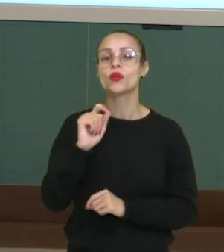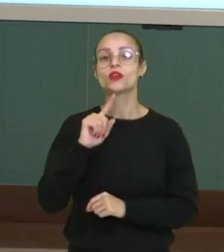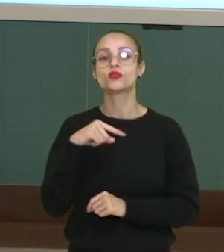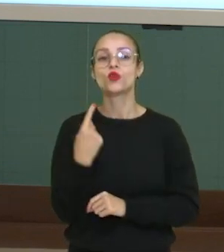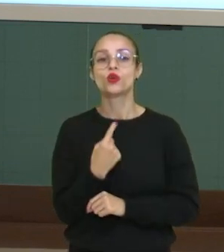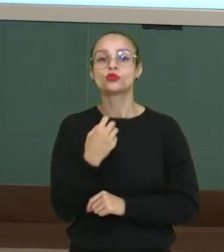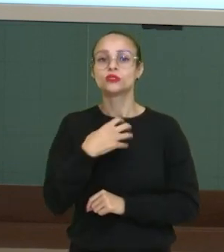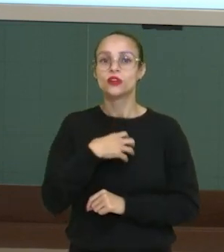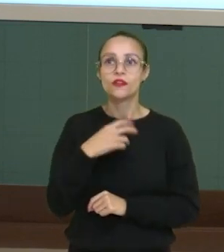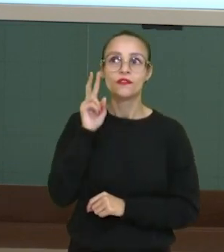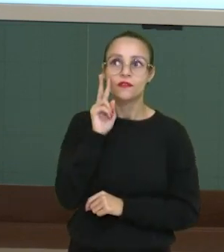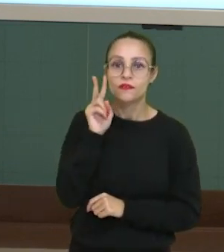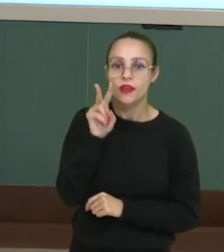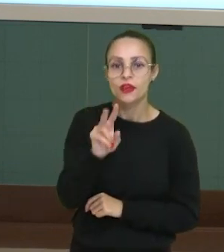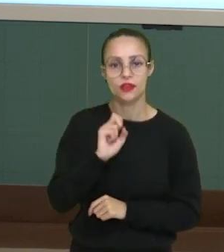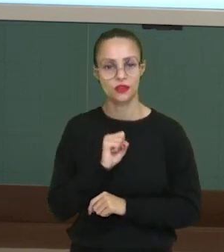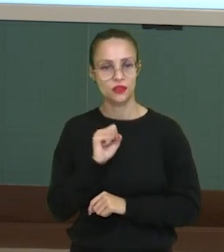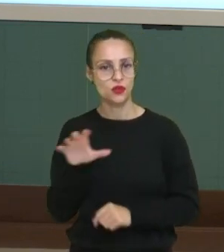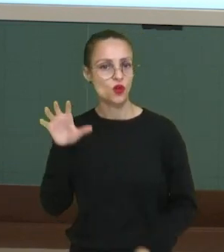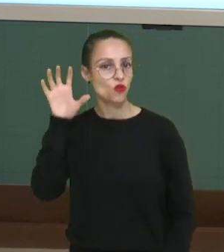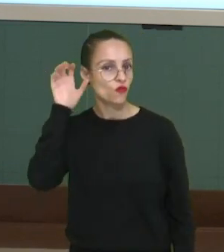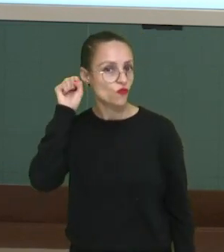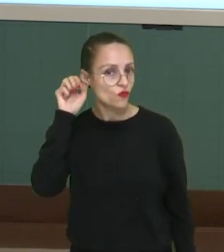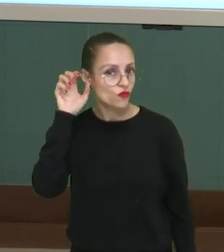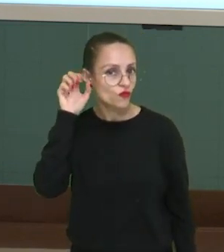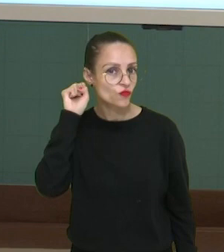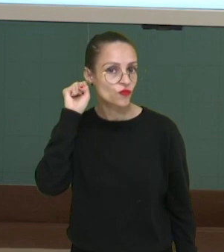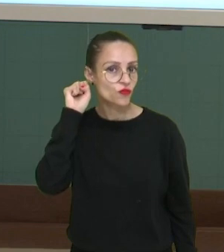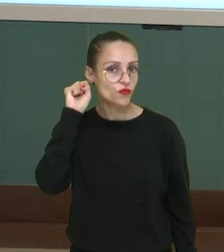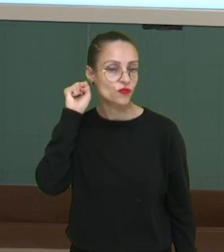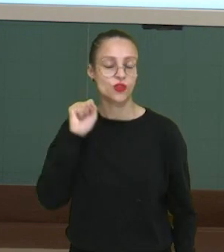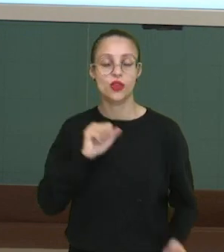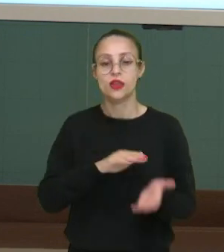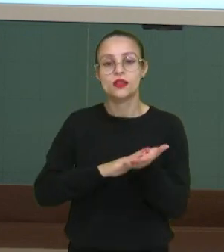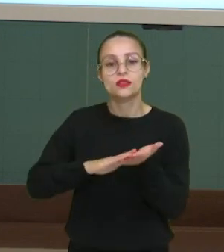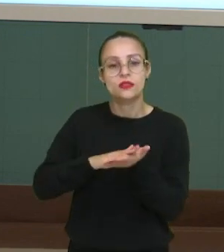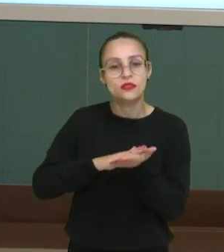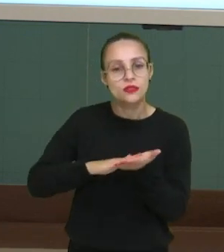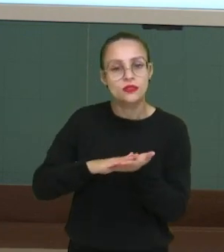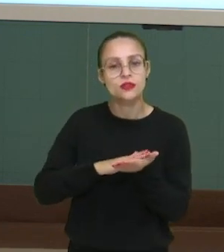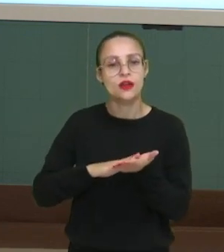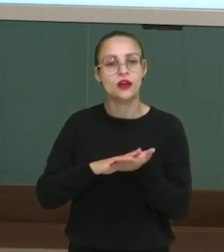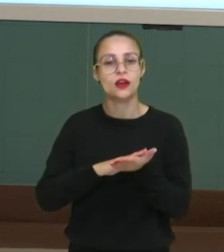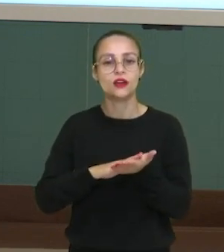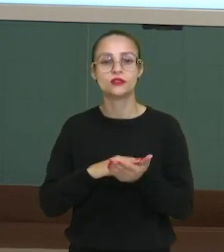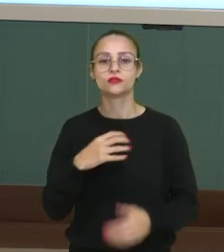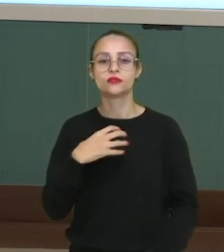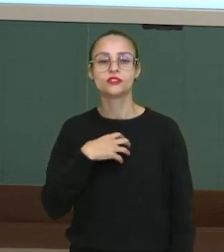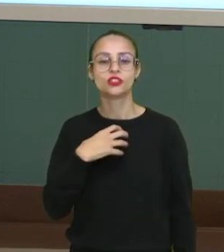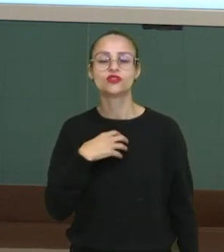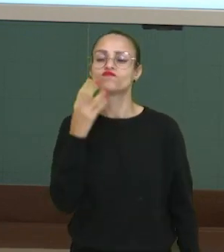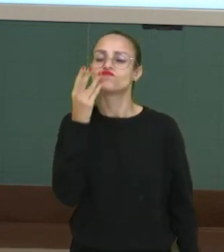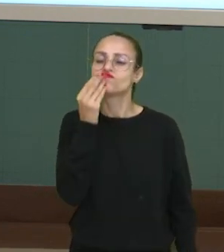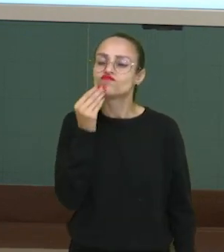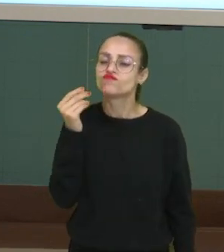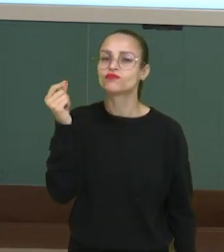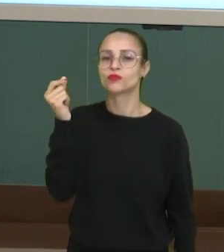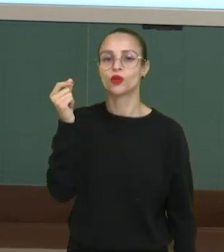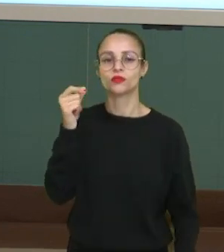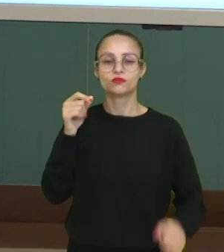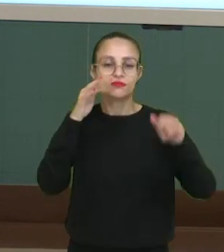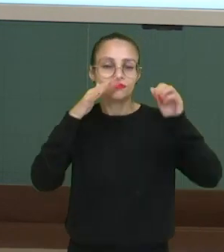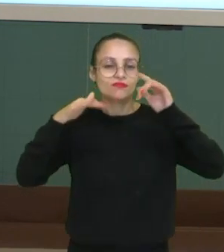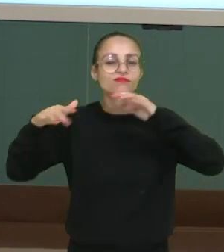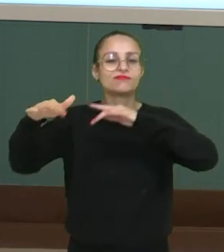sentidos: ver, ouvir, o tato, sentir gosto e sentir o cheiro das coisas.